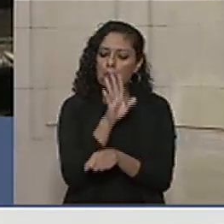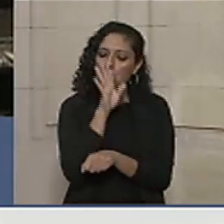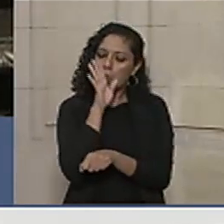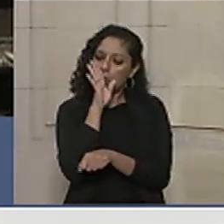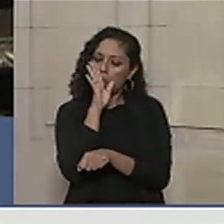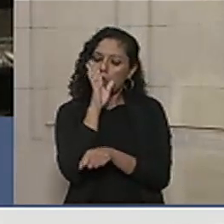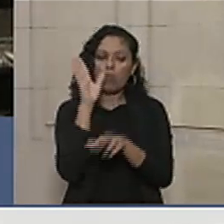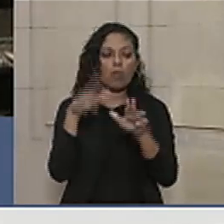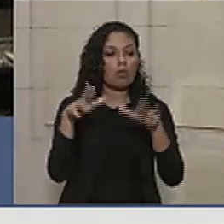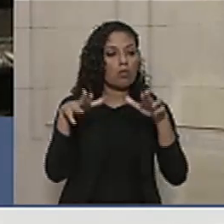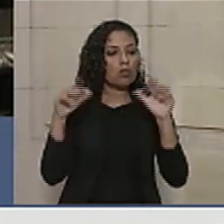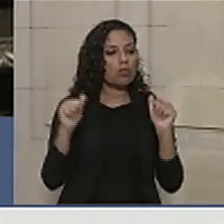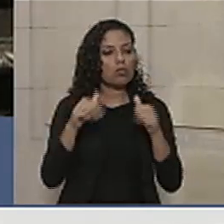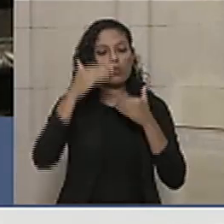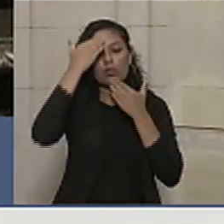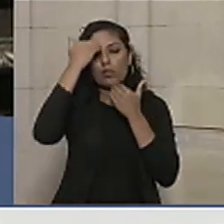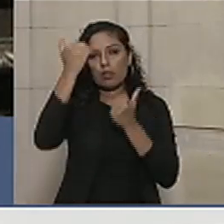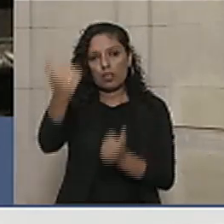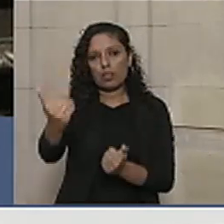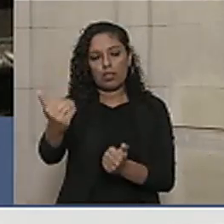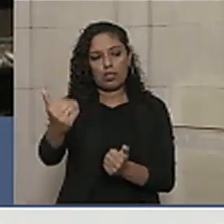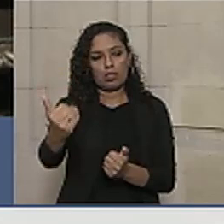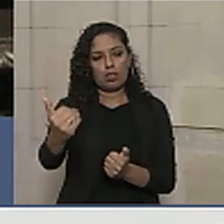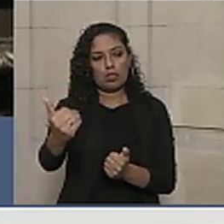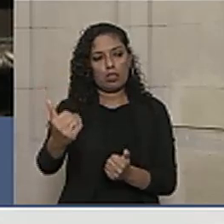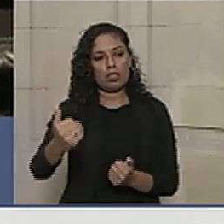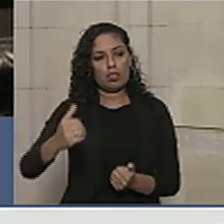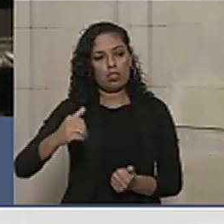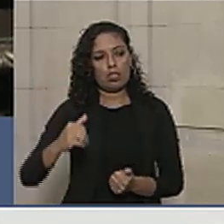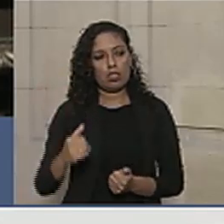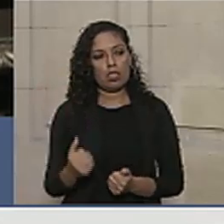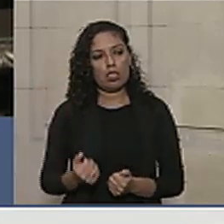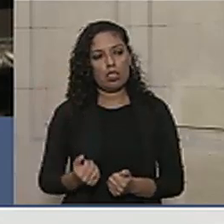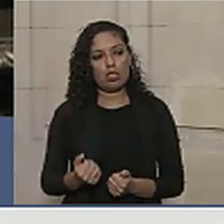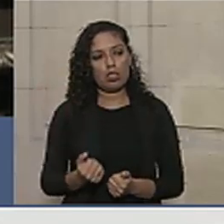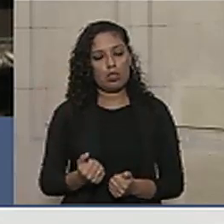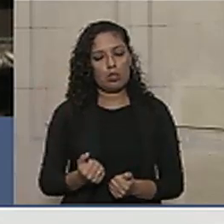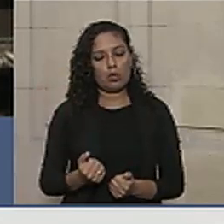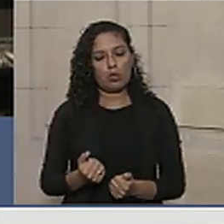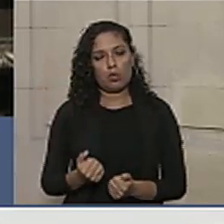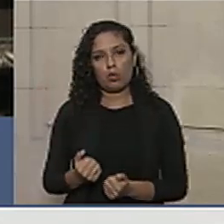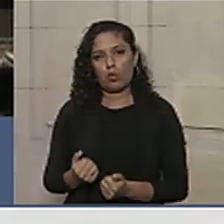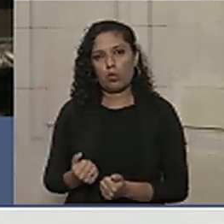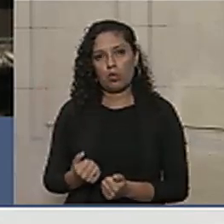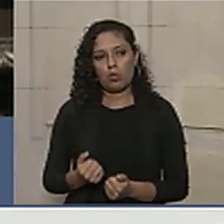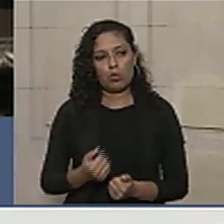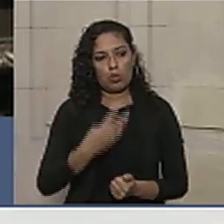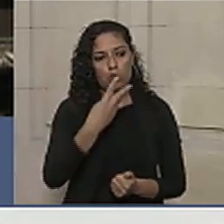silenciadas. Agradeço a oportunidade que